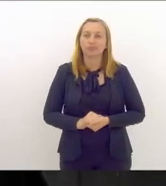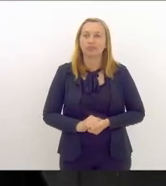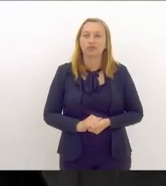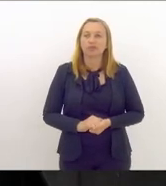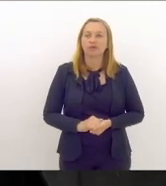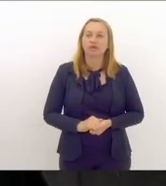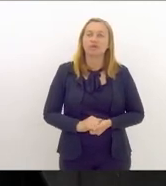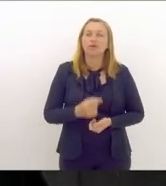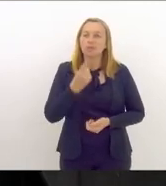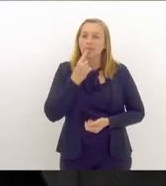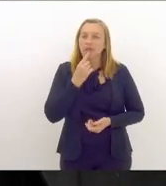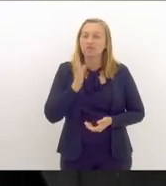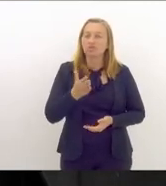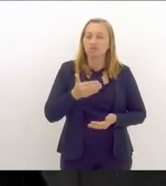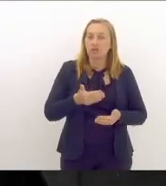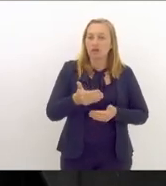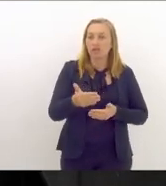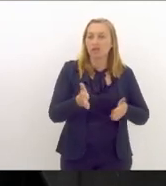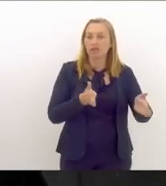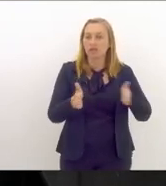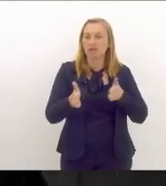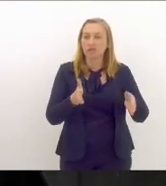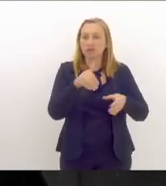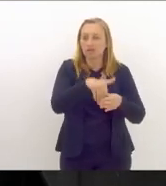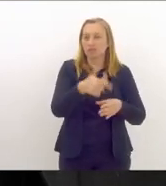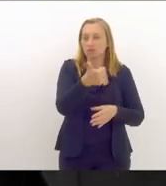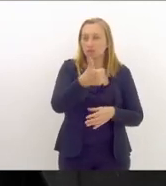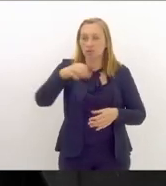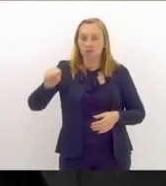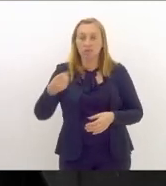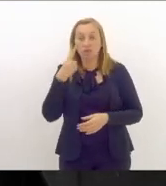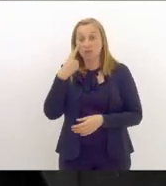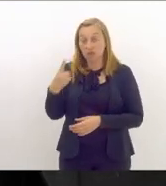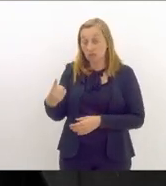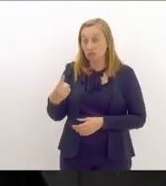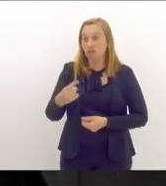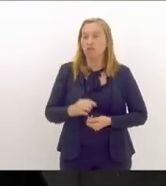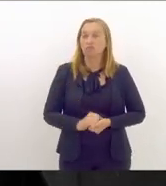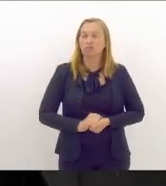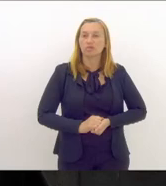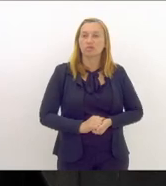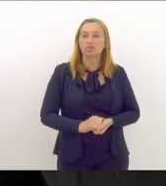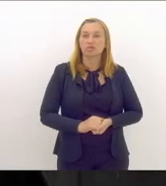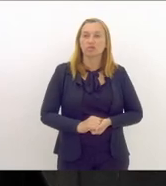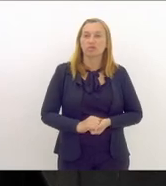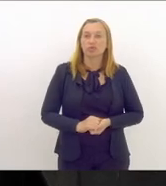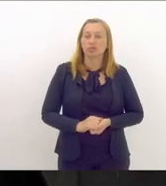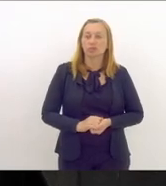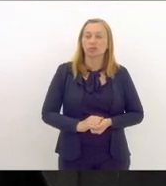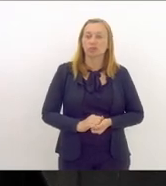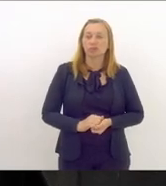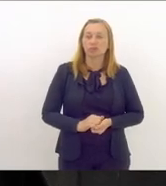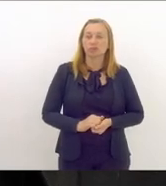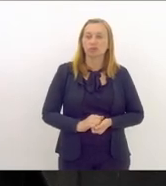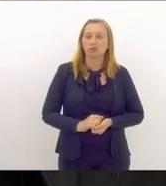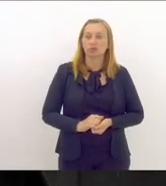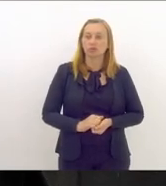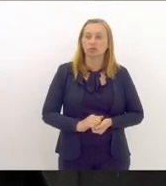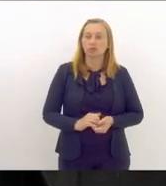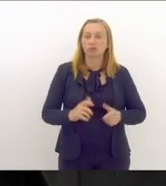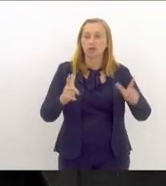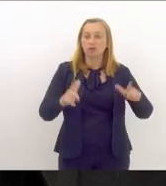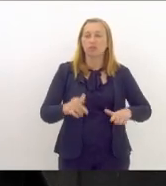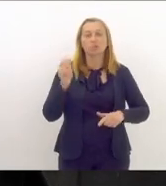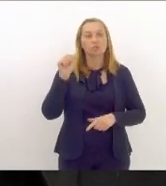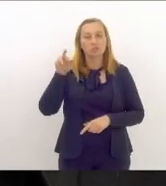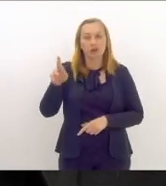véspera das eleições de 2018, fiz questão de ir lá, e o que a gente viu foi que aquilo ali, aquele bar, o